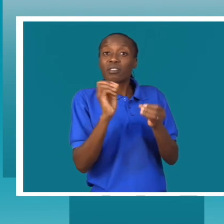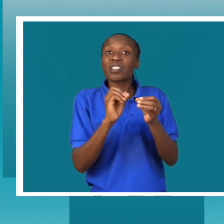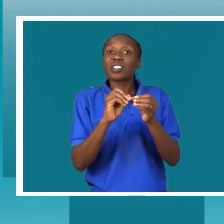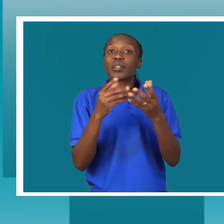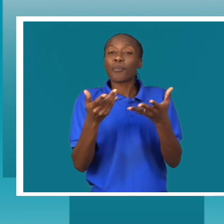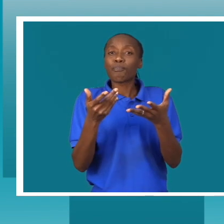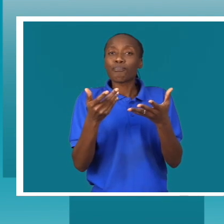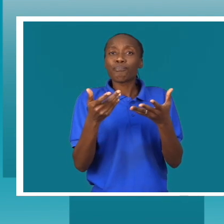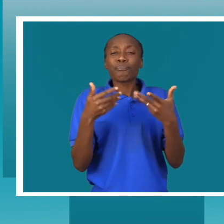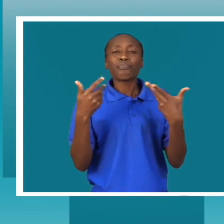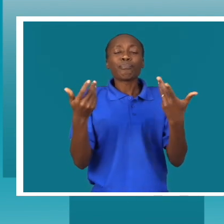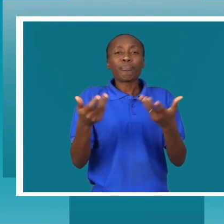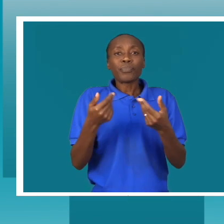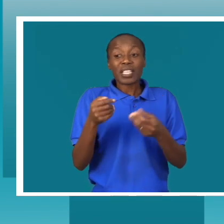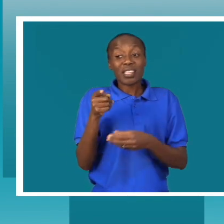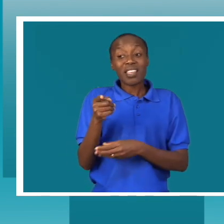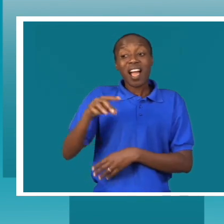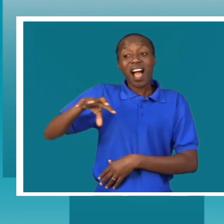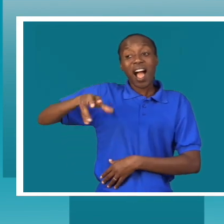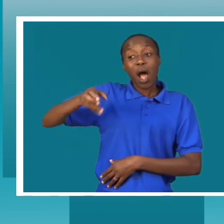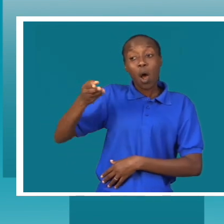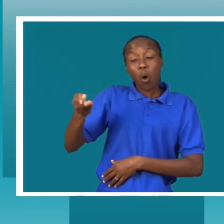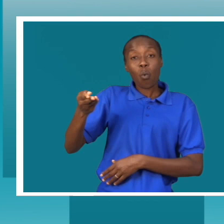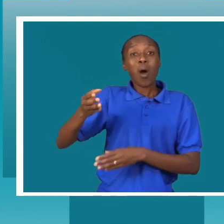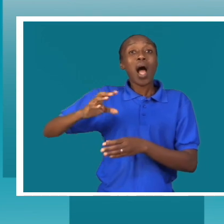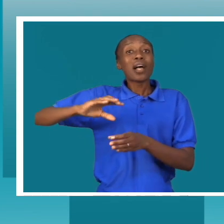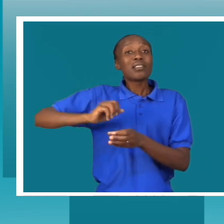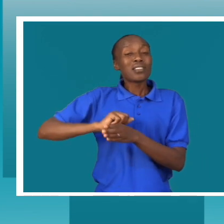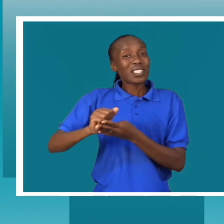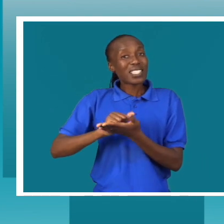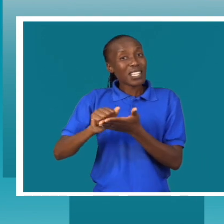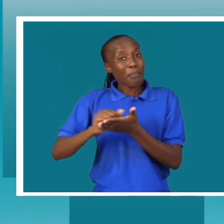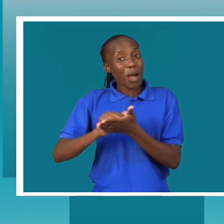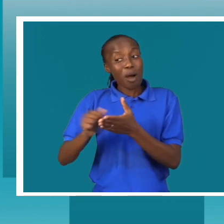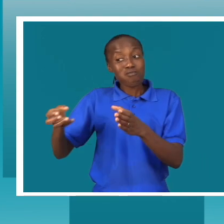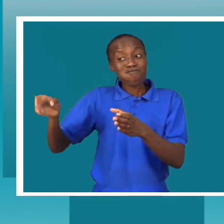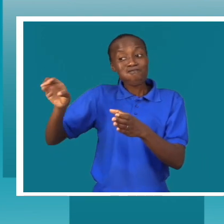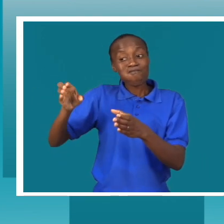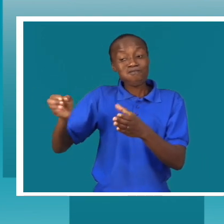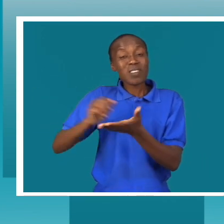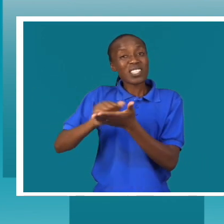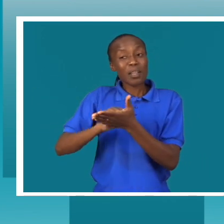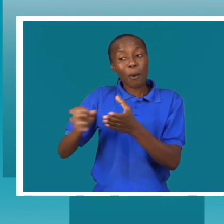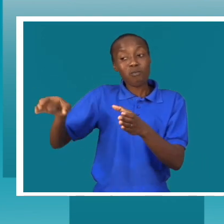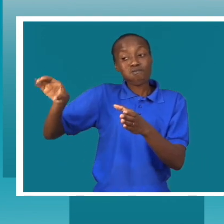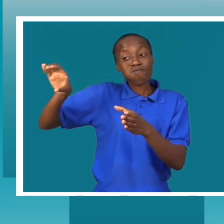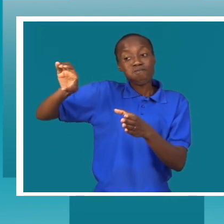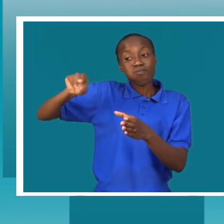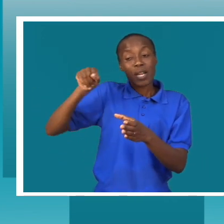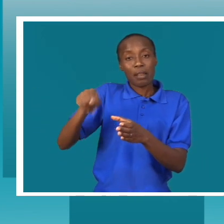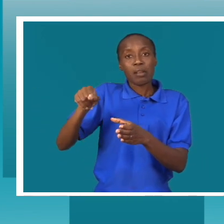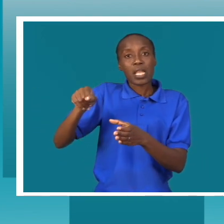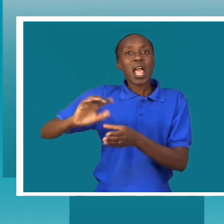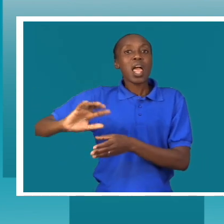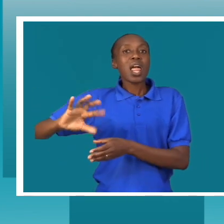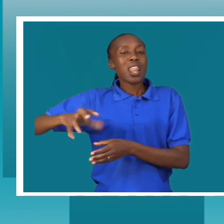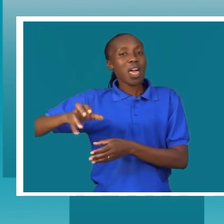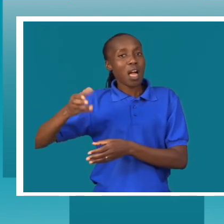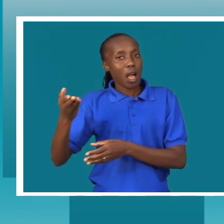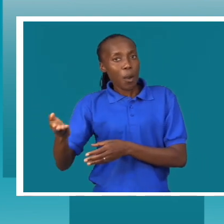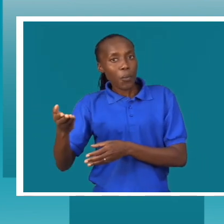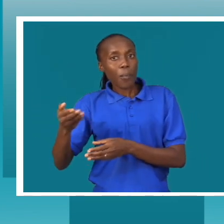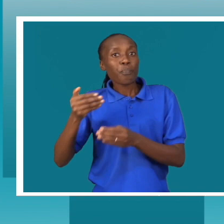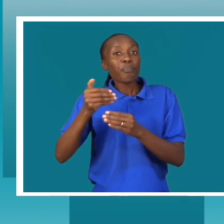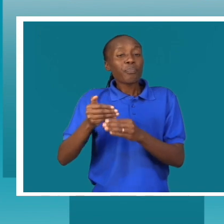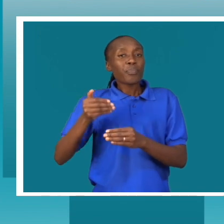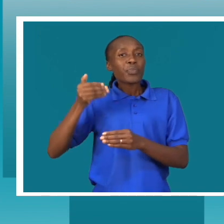depois de cortadas a garrafa fica quente e temos de deixá la a oferecer em seguida